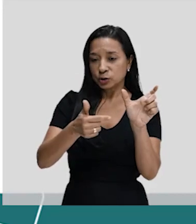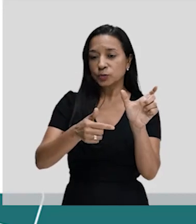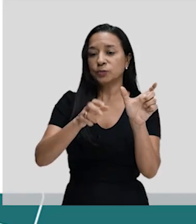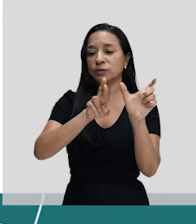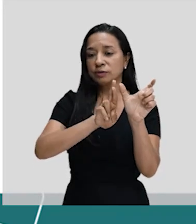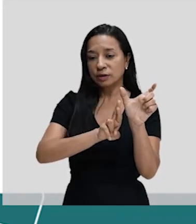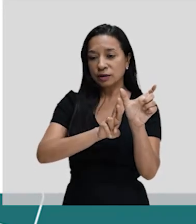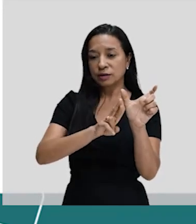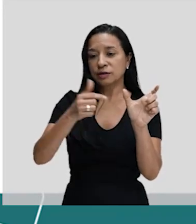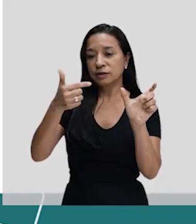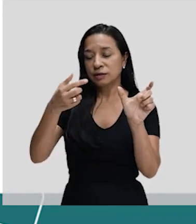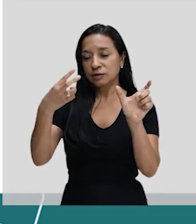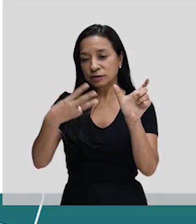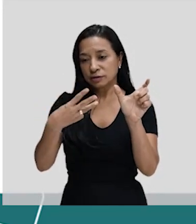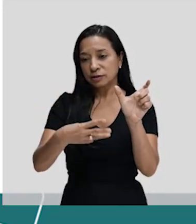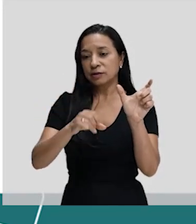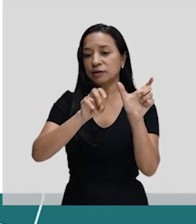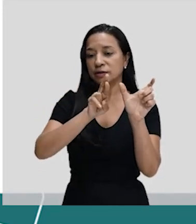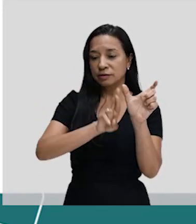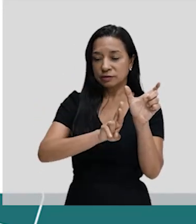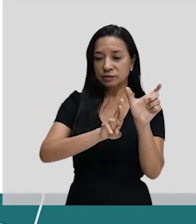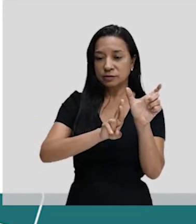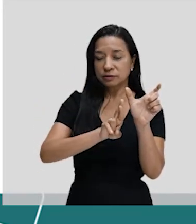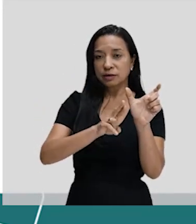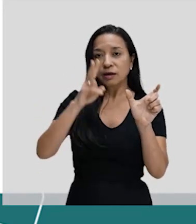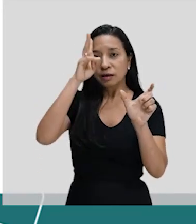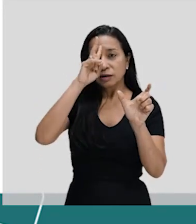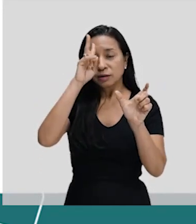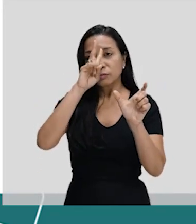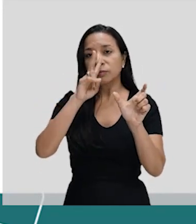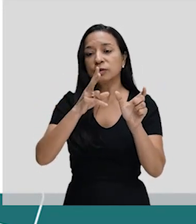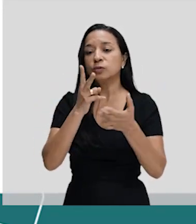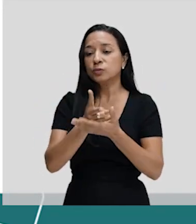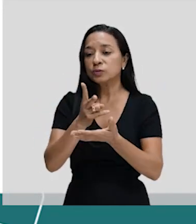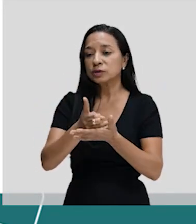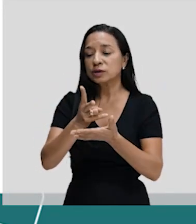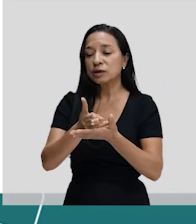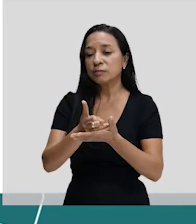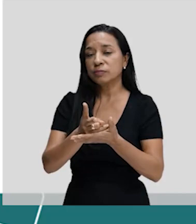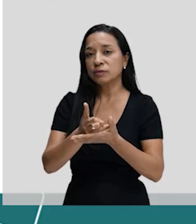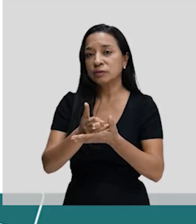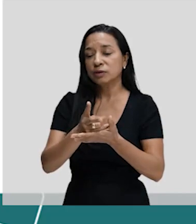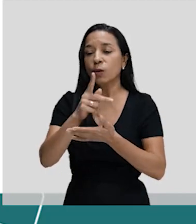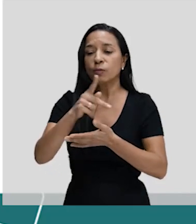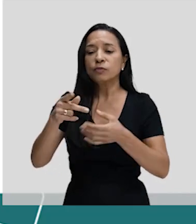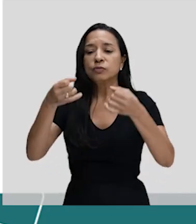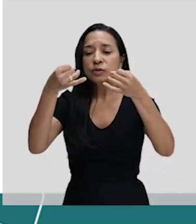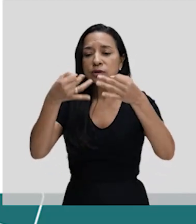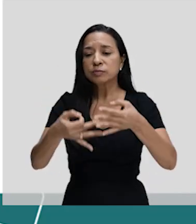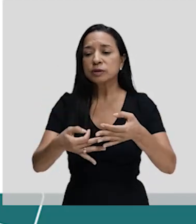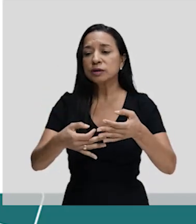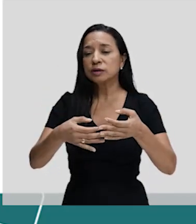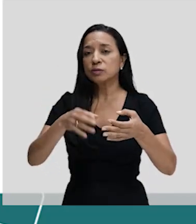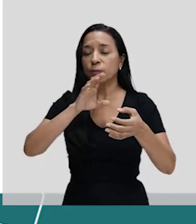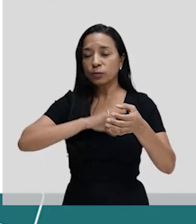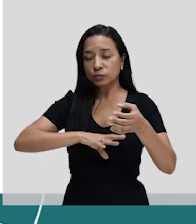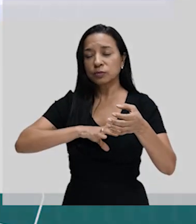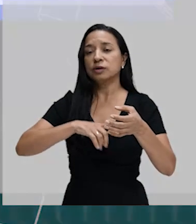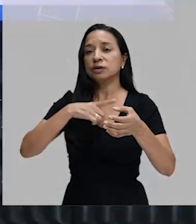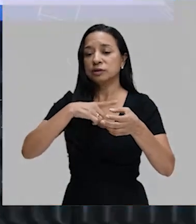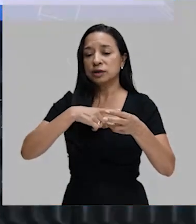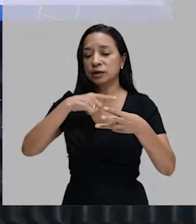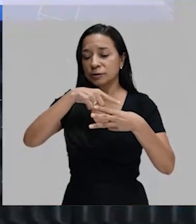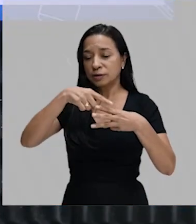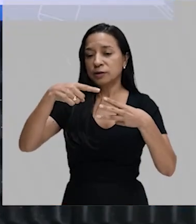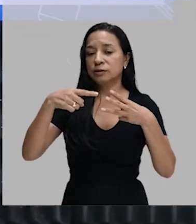e de terceira IR. Lembrando sempre que eu estou sempre falando para vocês que em português eu tenho 3 conjugações,